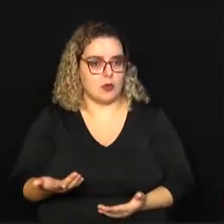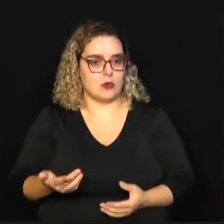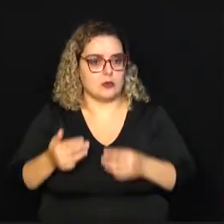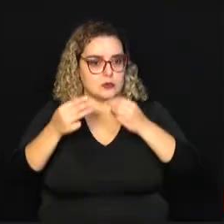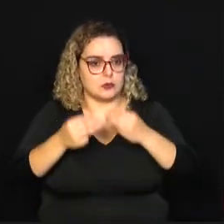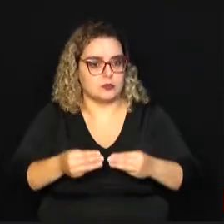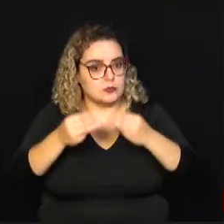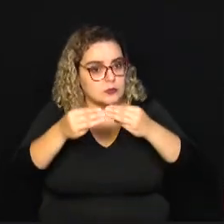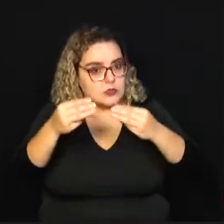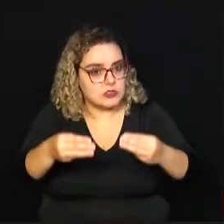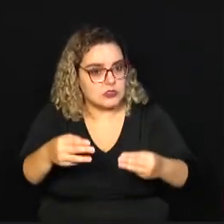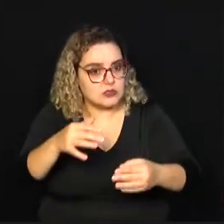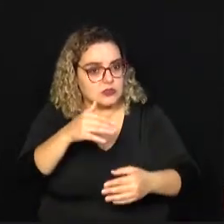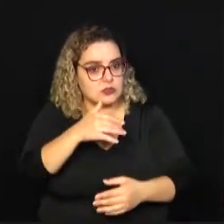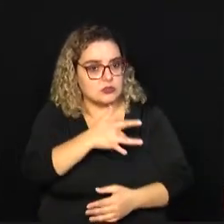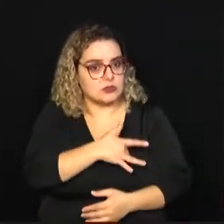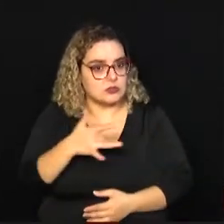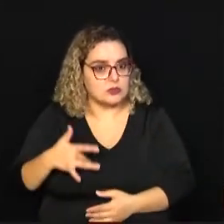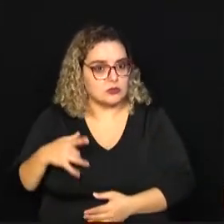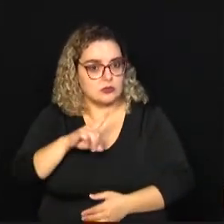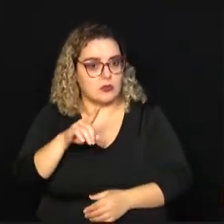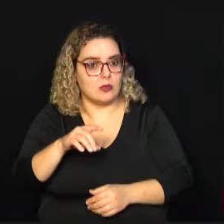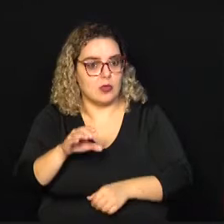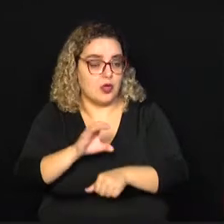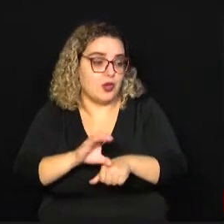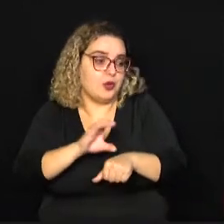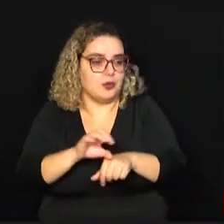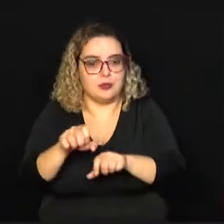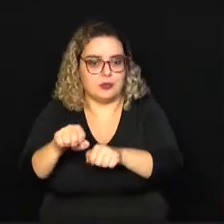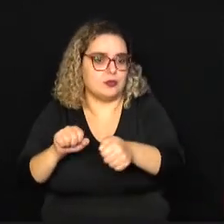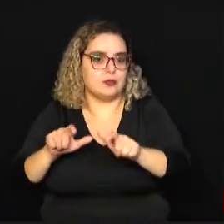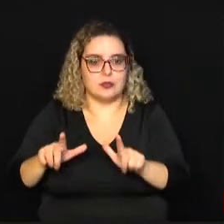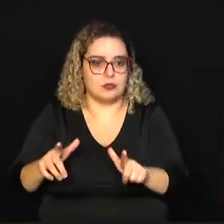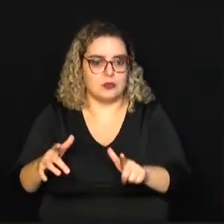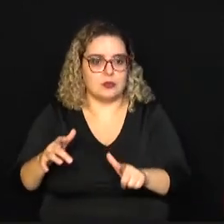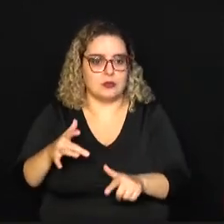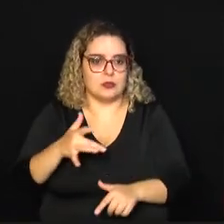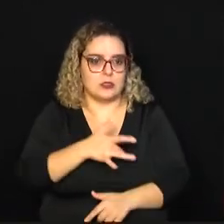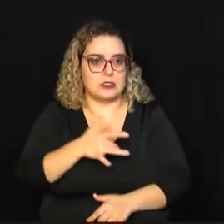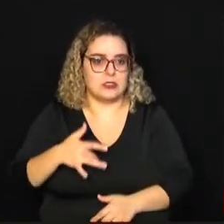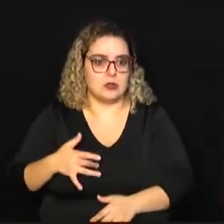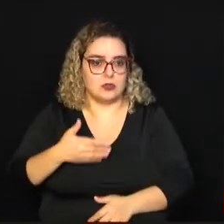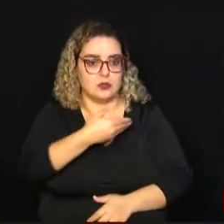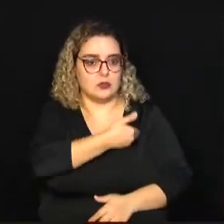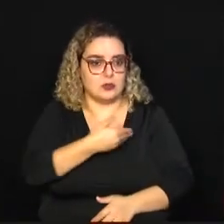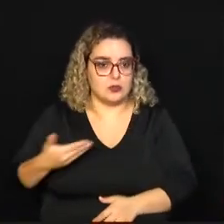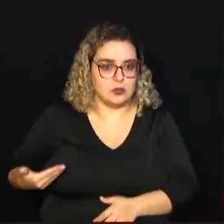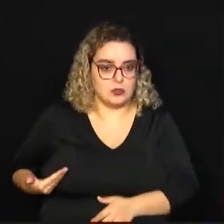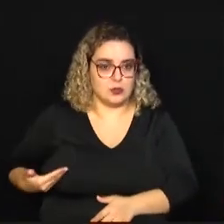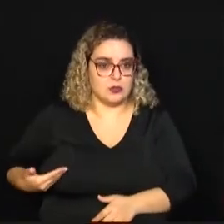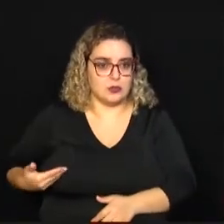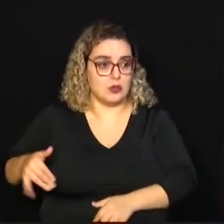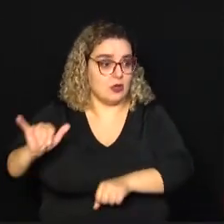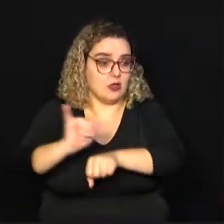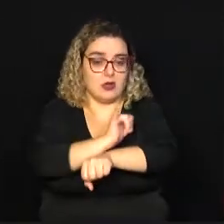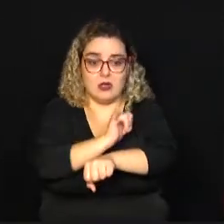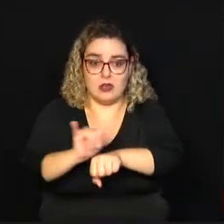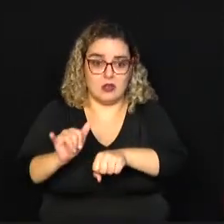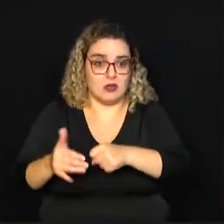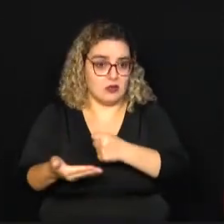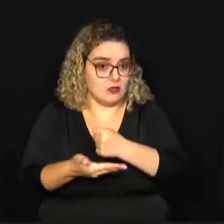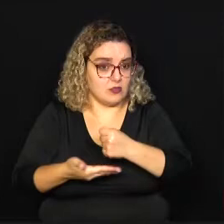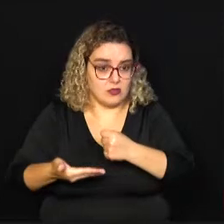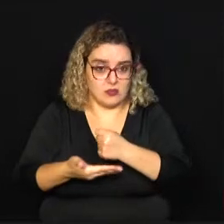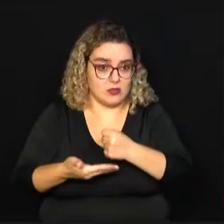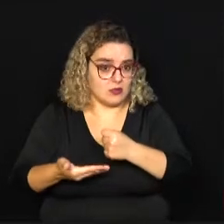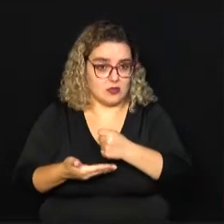é curso de formação em saúde pública. Ele é o espaço máximo de decisão estratégica, fundamental. É uma